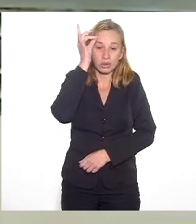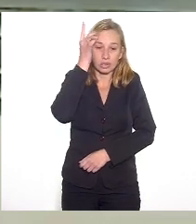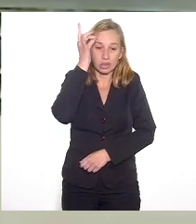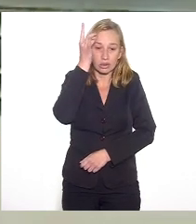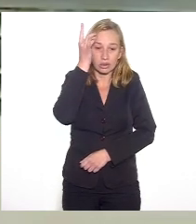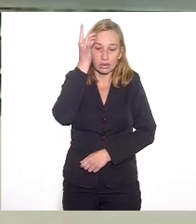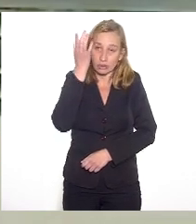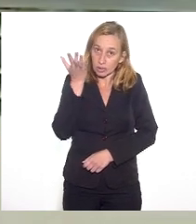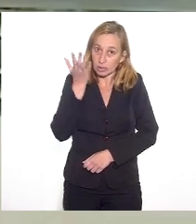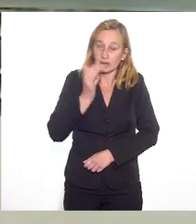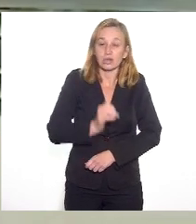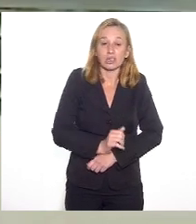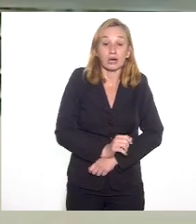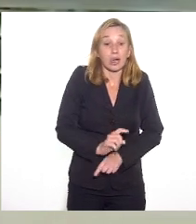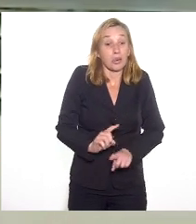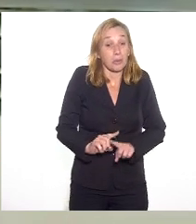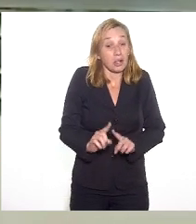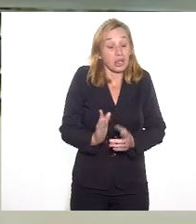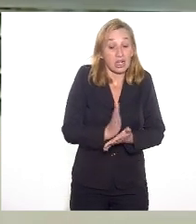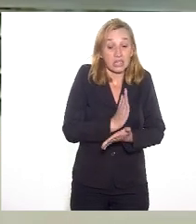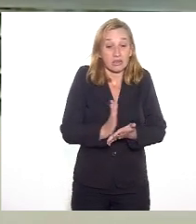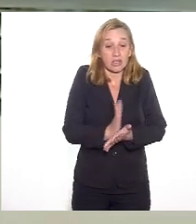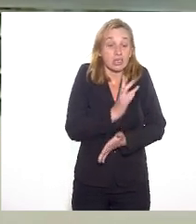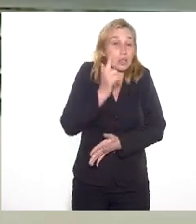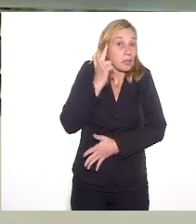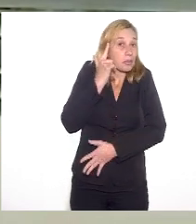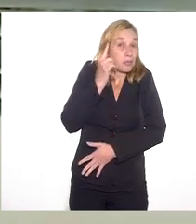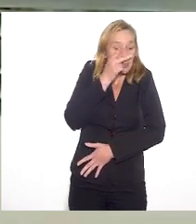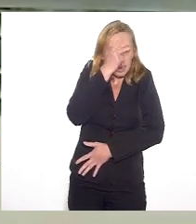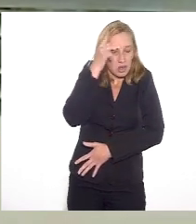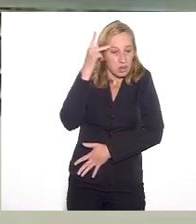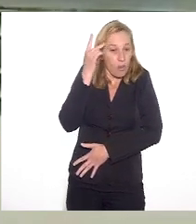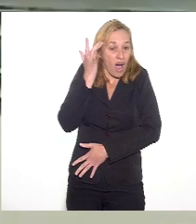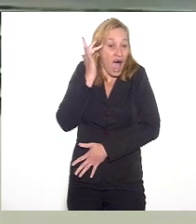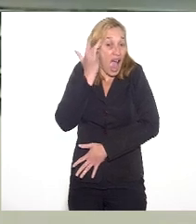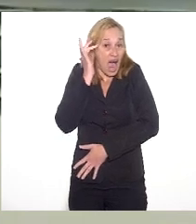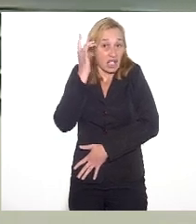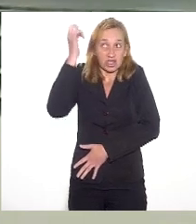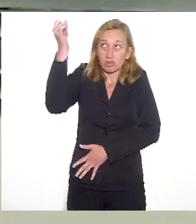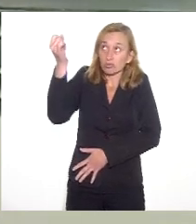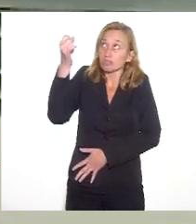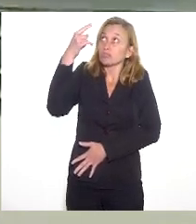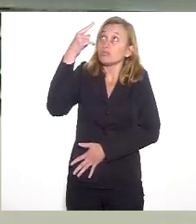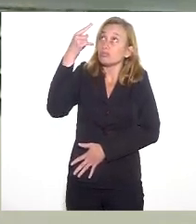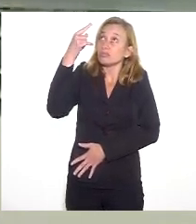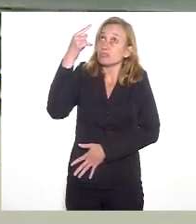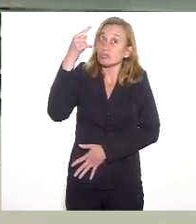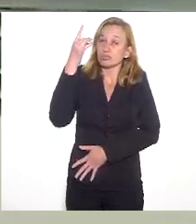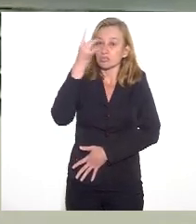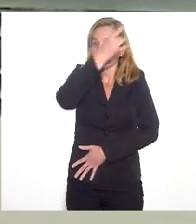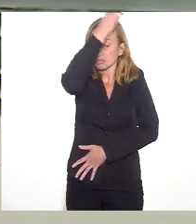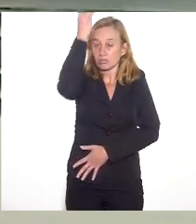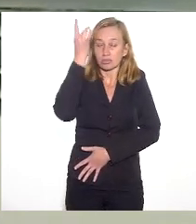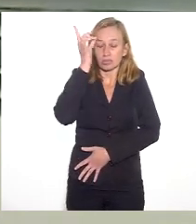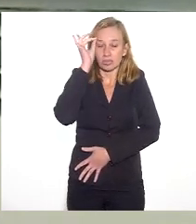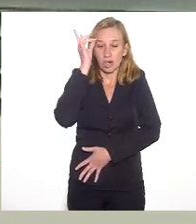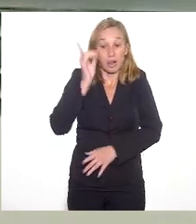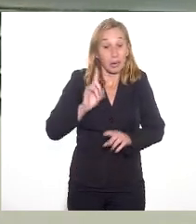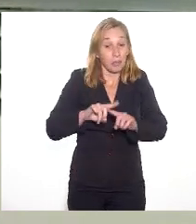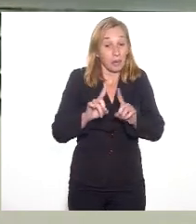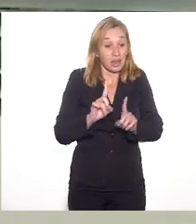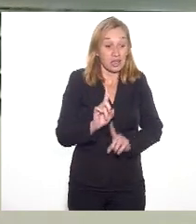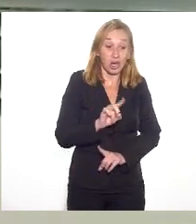inspirador, mas às vezes pessoas que acham que estão inspiradas no Espírito Santo e estão inspiradas em